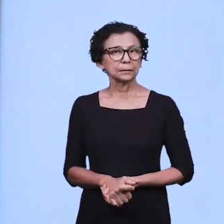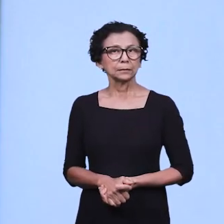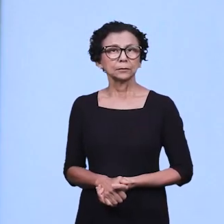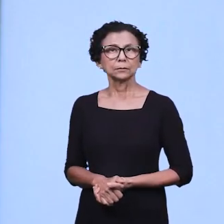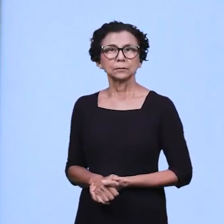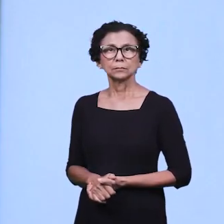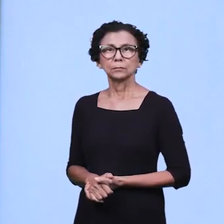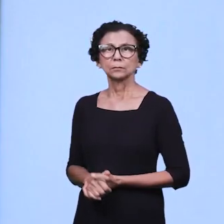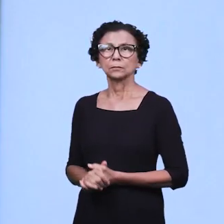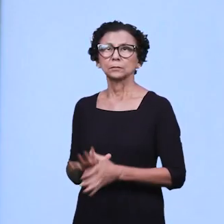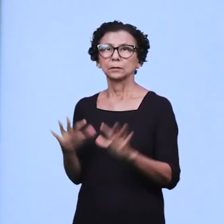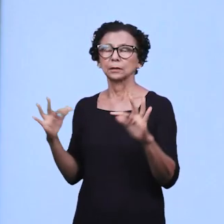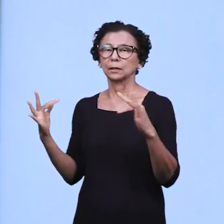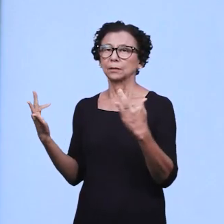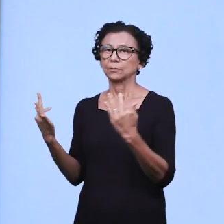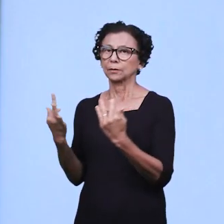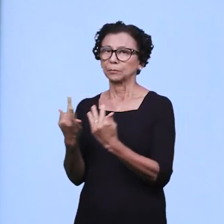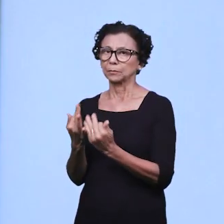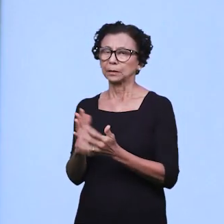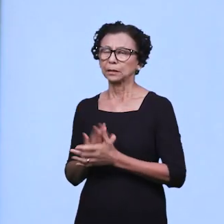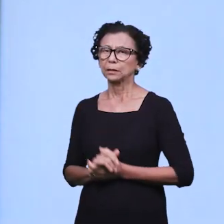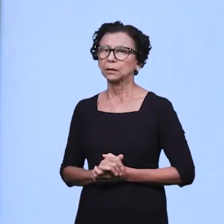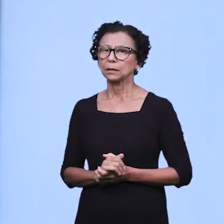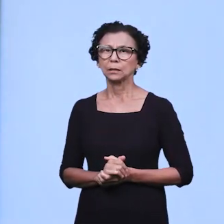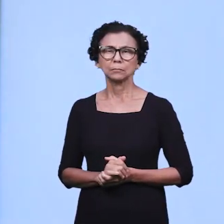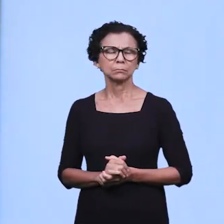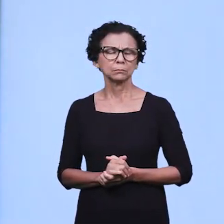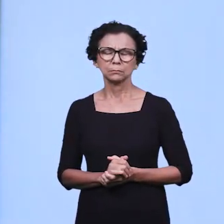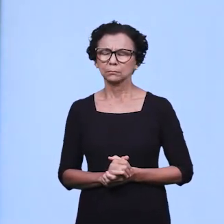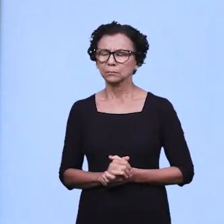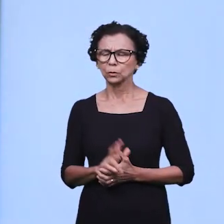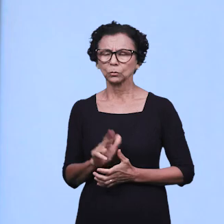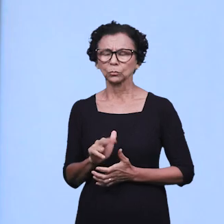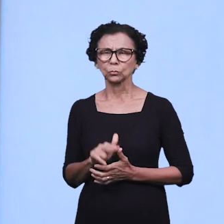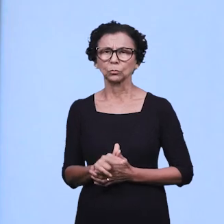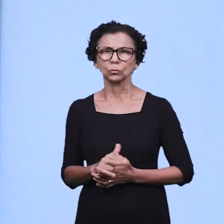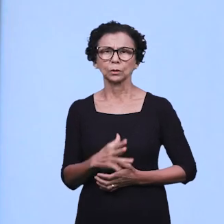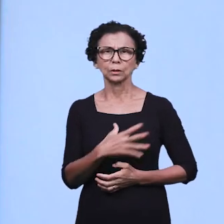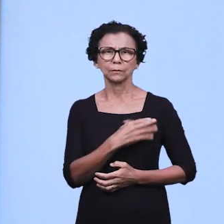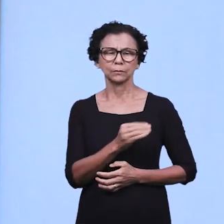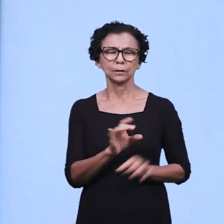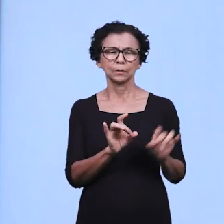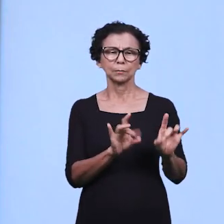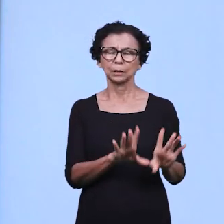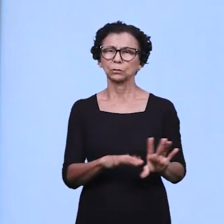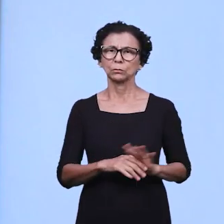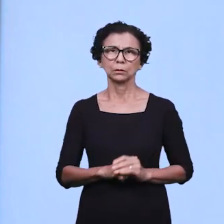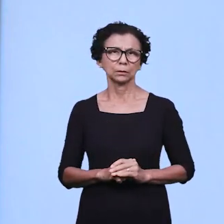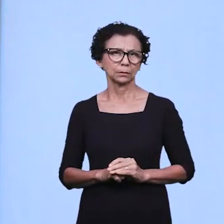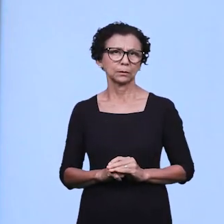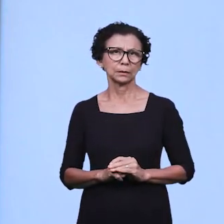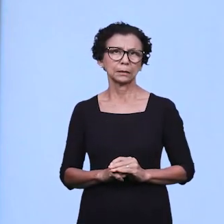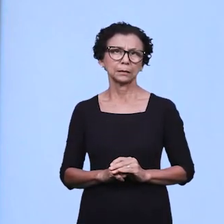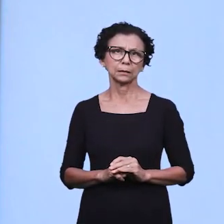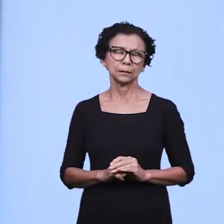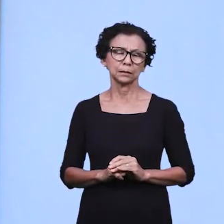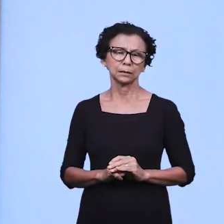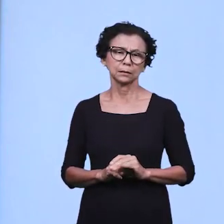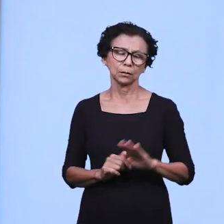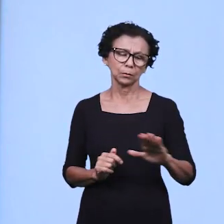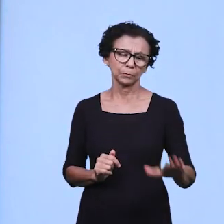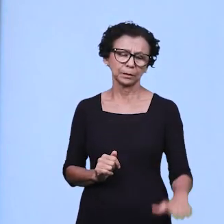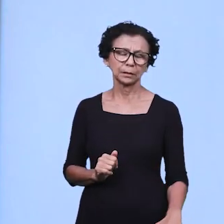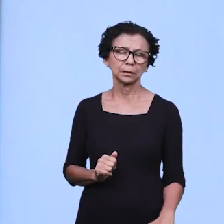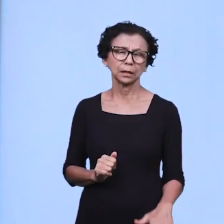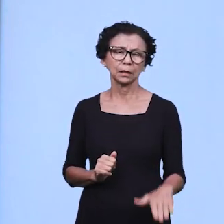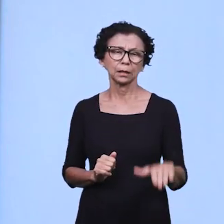família, ela não pode abandonar em hipótese alguma, em momento algum, os seus filhos, né? Uhum. Pequeno, vamos tratar até a educação